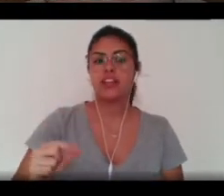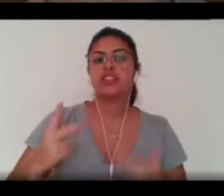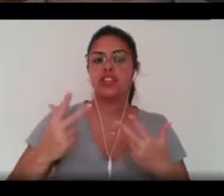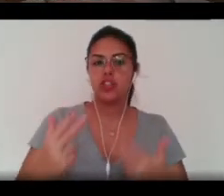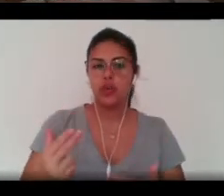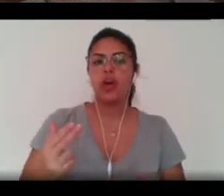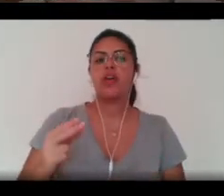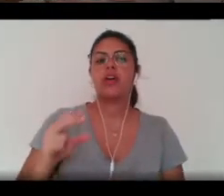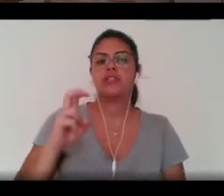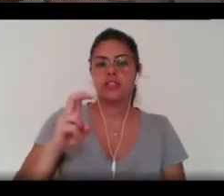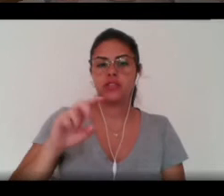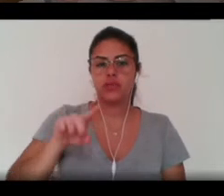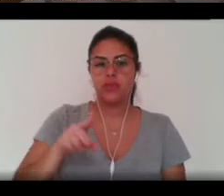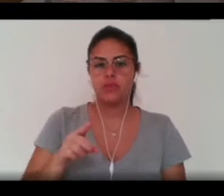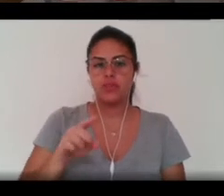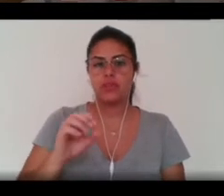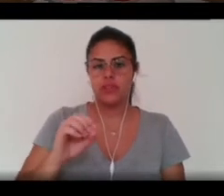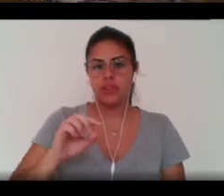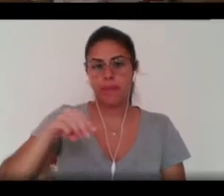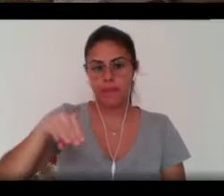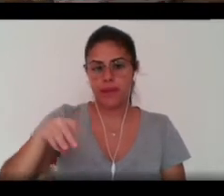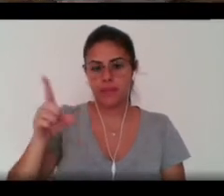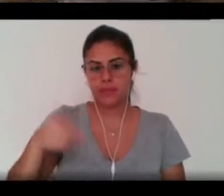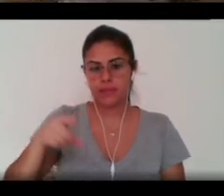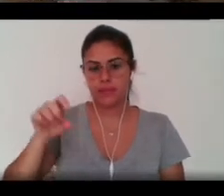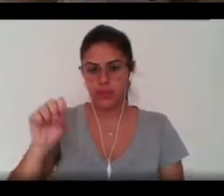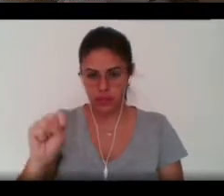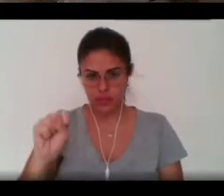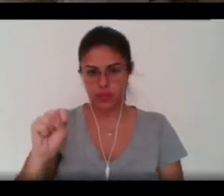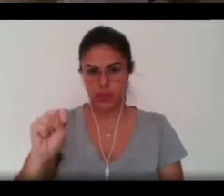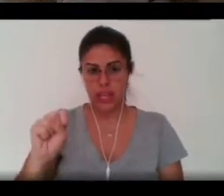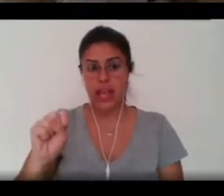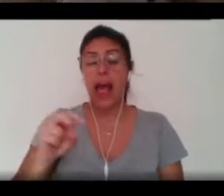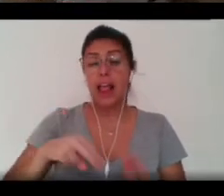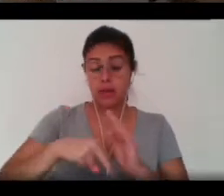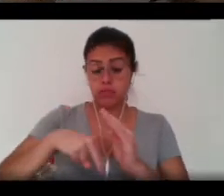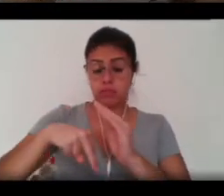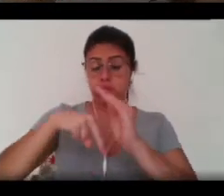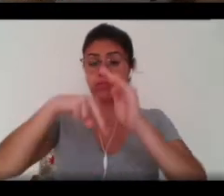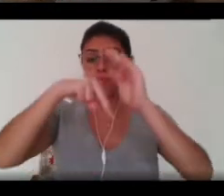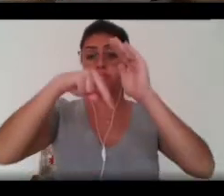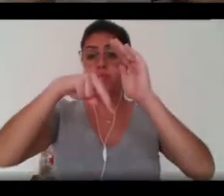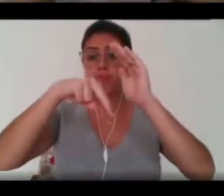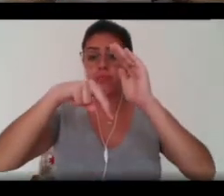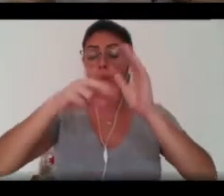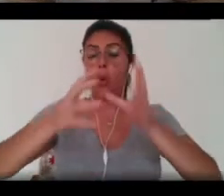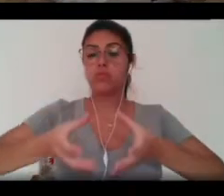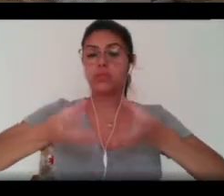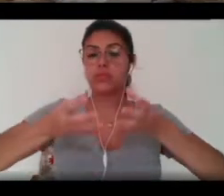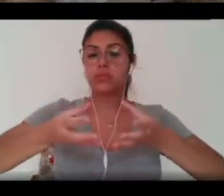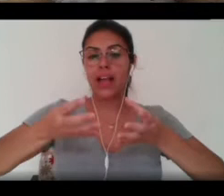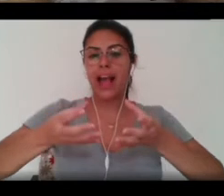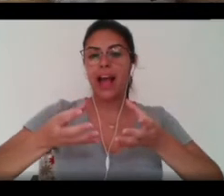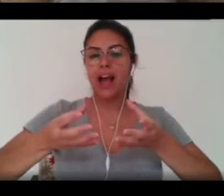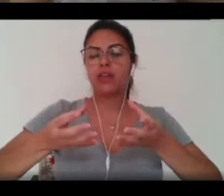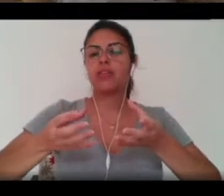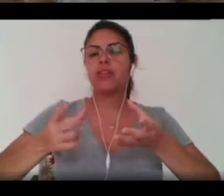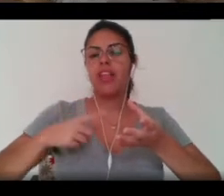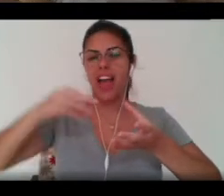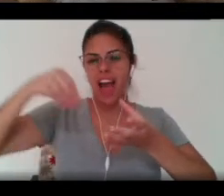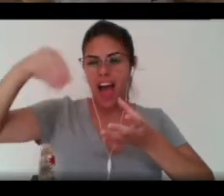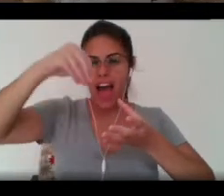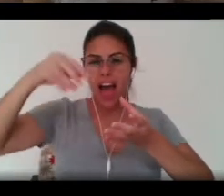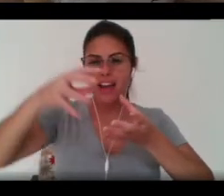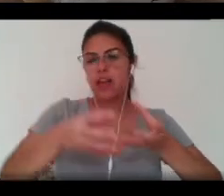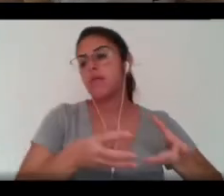uma velocidade constante de módulo igual a 5 metros por segundo. E deixa cair um saco de areia no